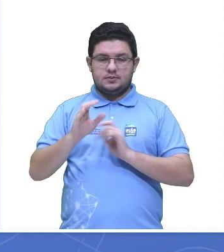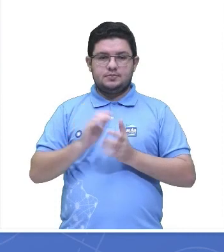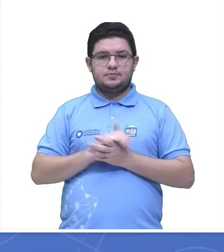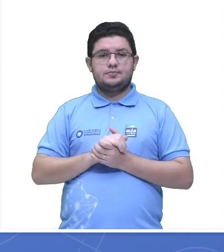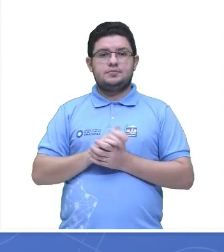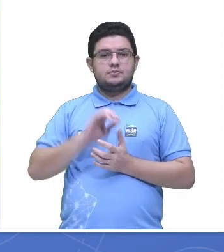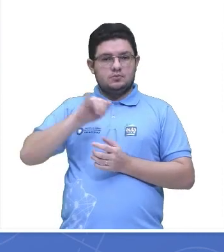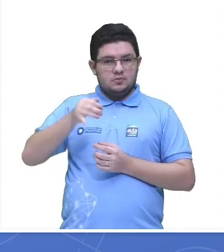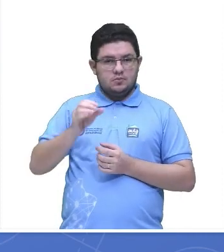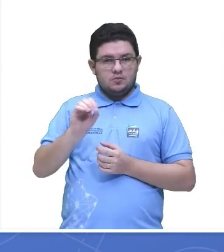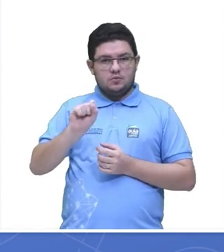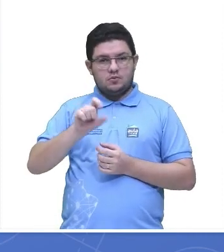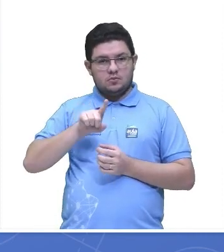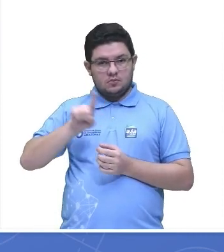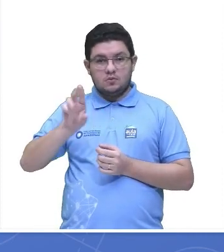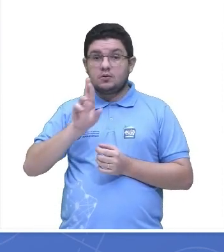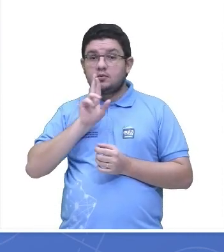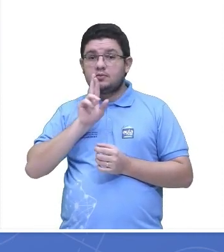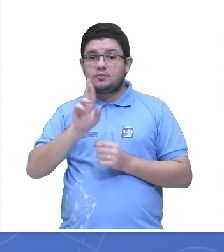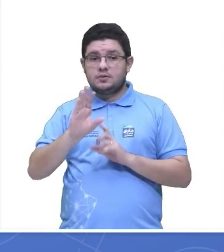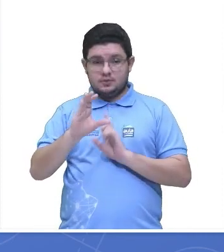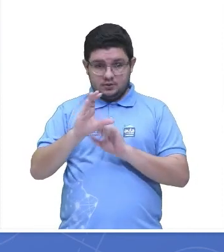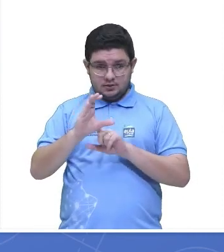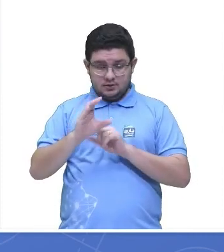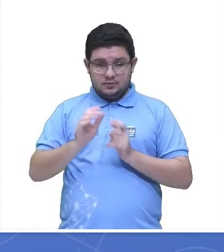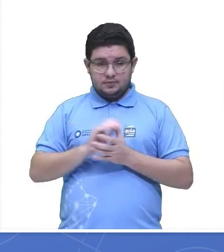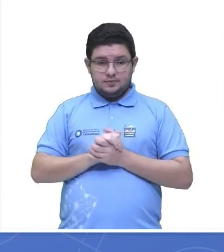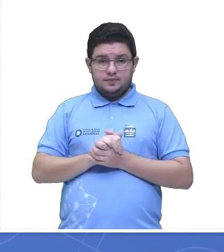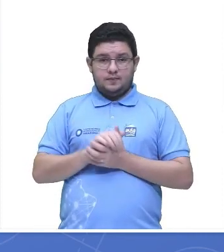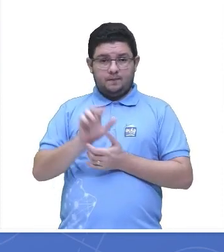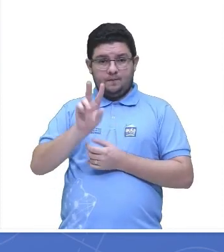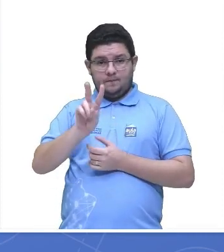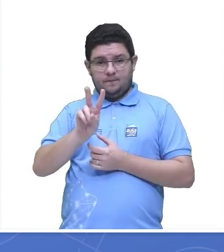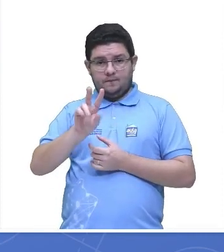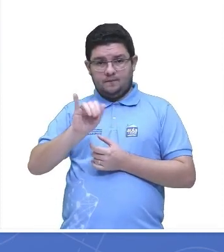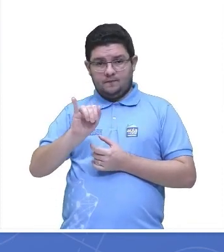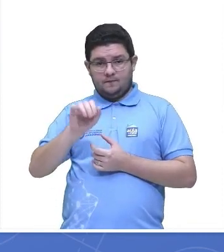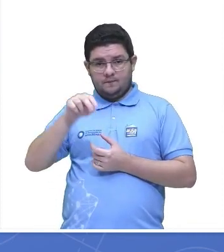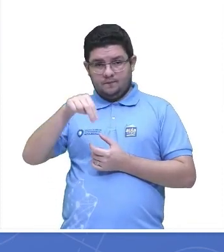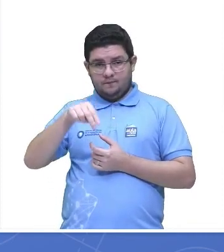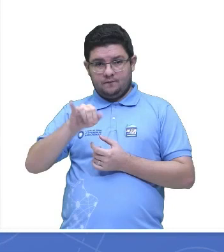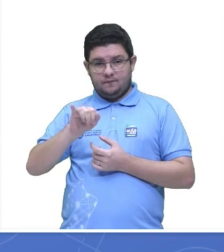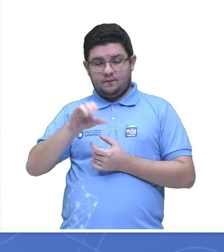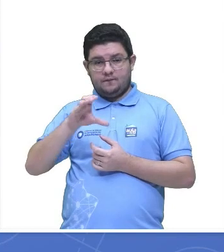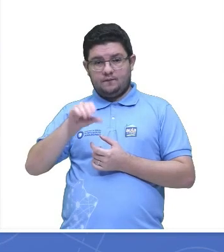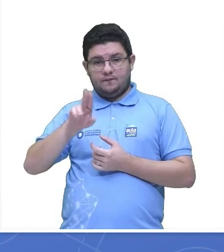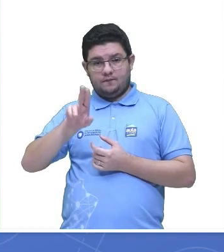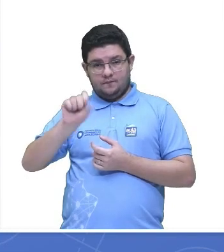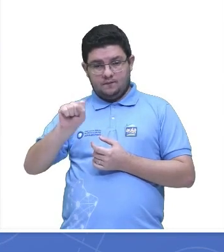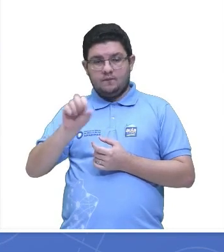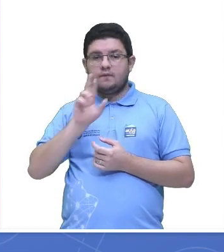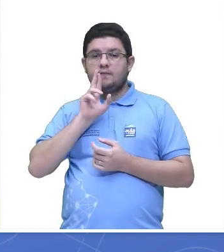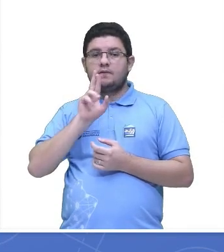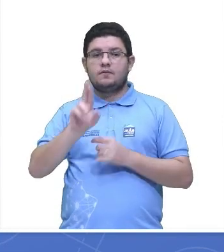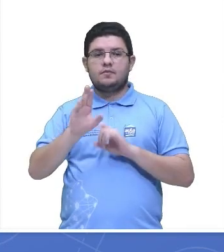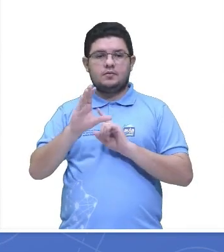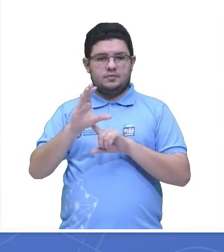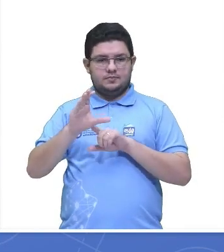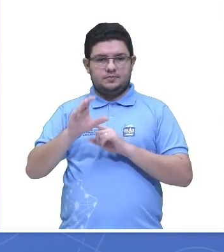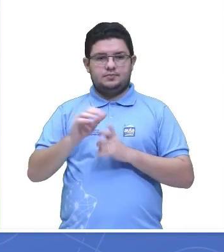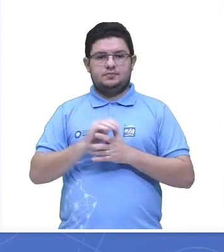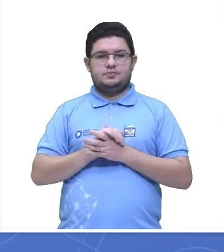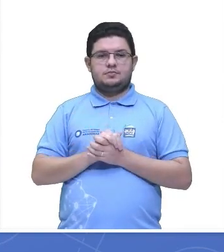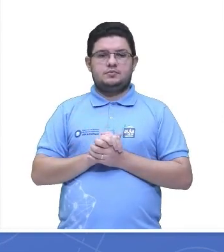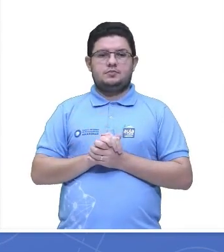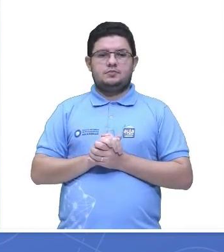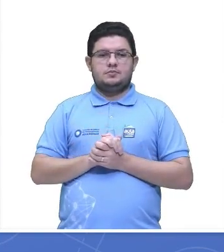Jacó, letra C, apostando letra C. O Vinícius, da Escola Estadual Professor Rui Alencar, letra C. O Vinícius,